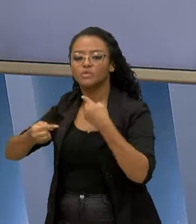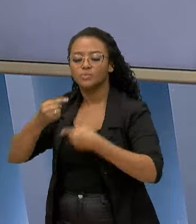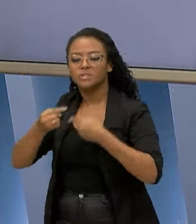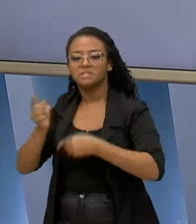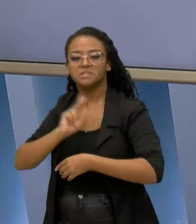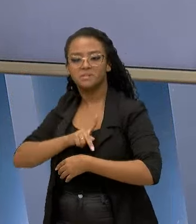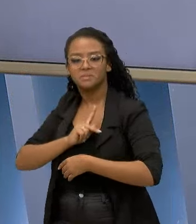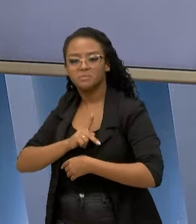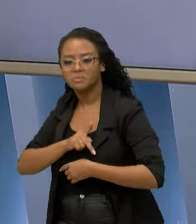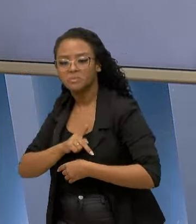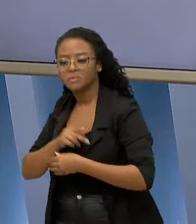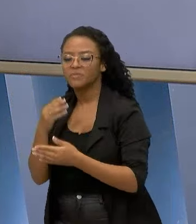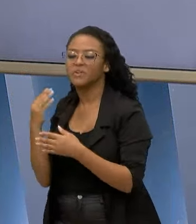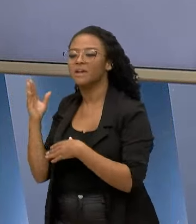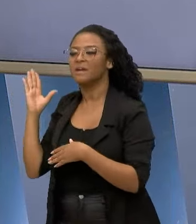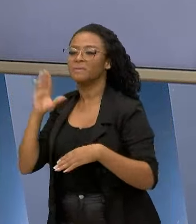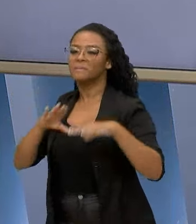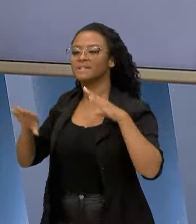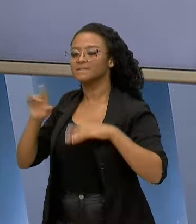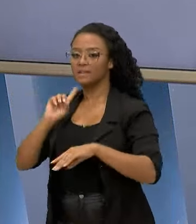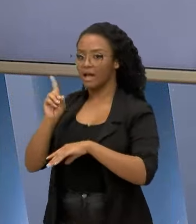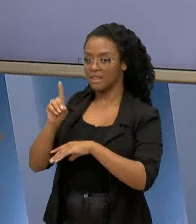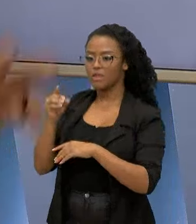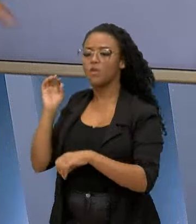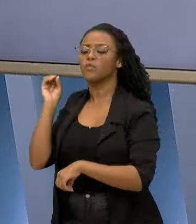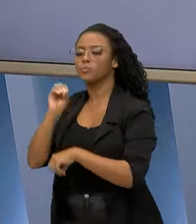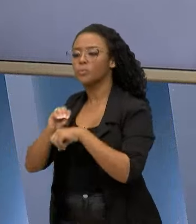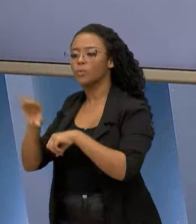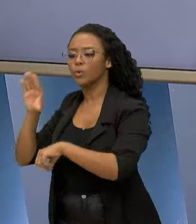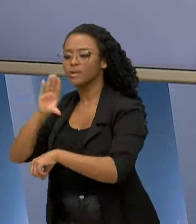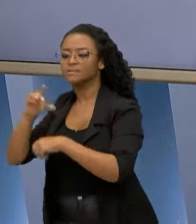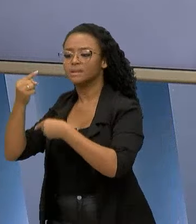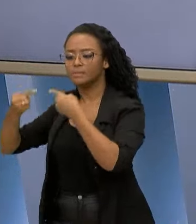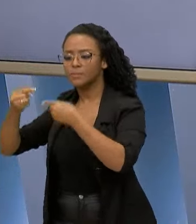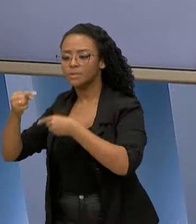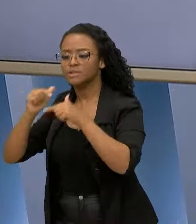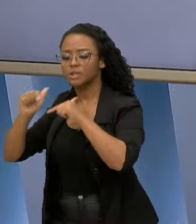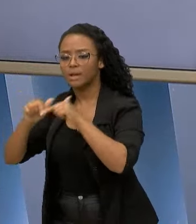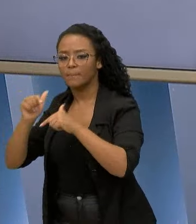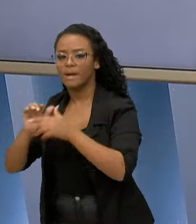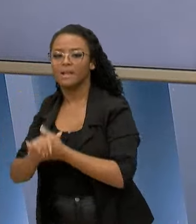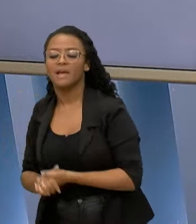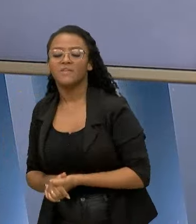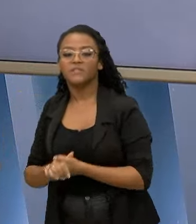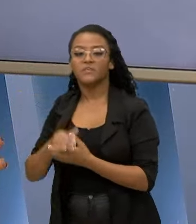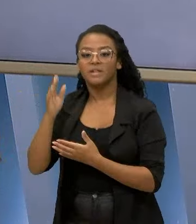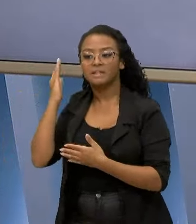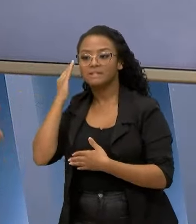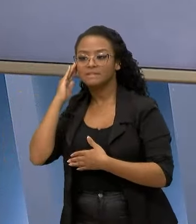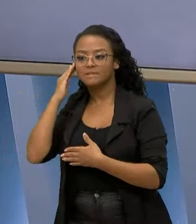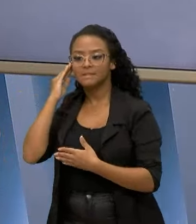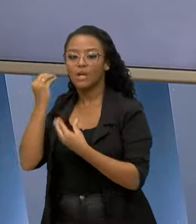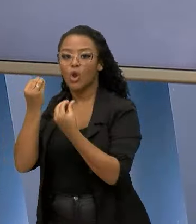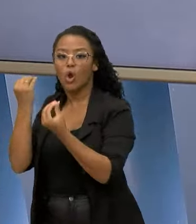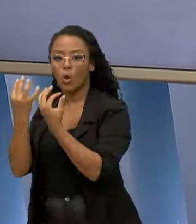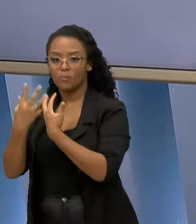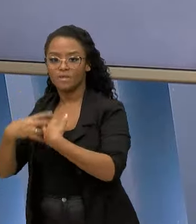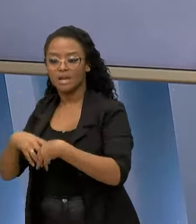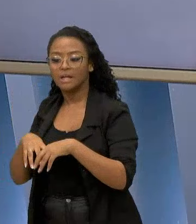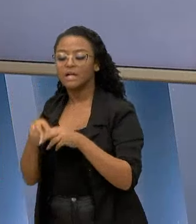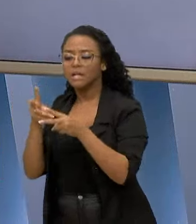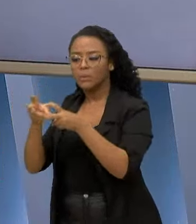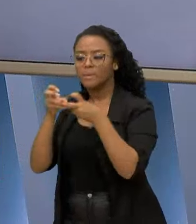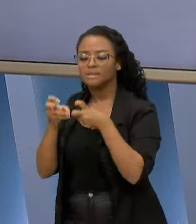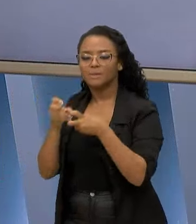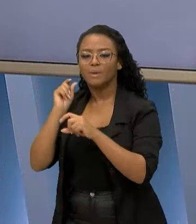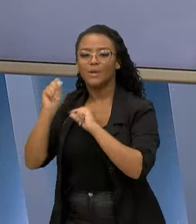e trazer também acordos de negócios, de compras para o Brasil. E pude ver o tanto que tem